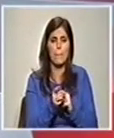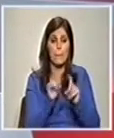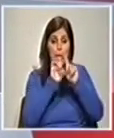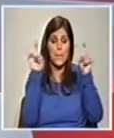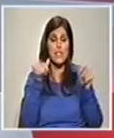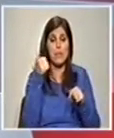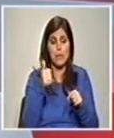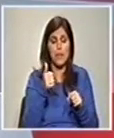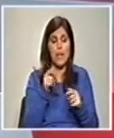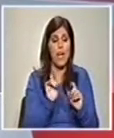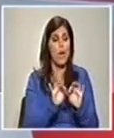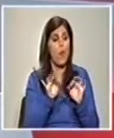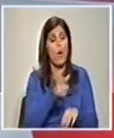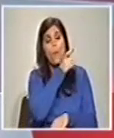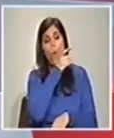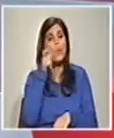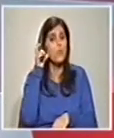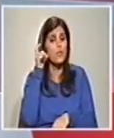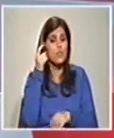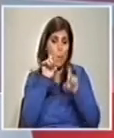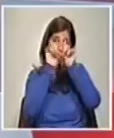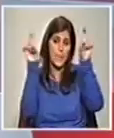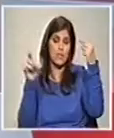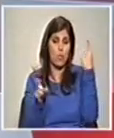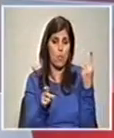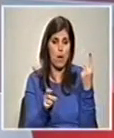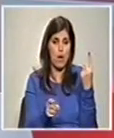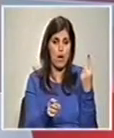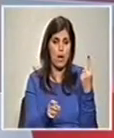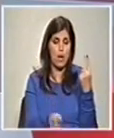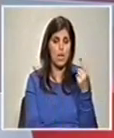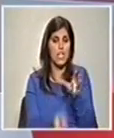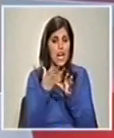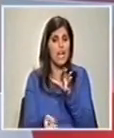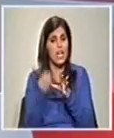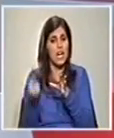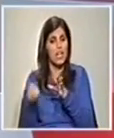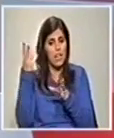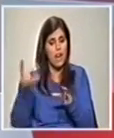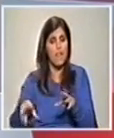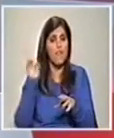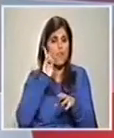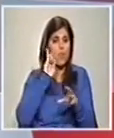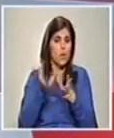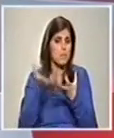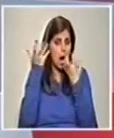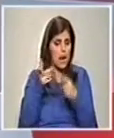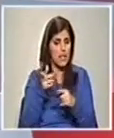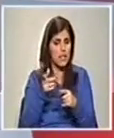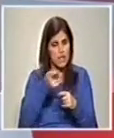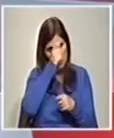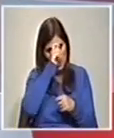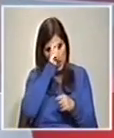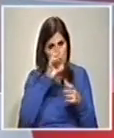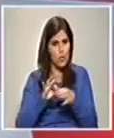tudo, é um compromisso de uma empresa em gerar crescentemente mais valor, respeitando mais os colaboradores, todos os stakeholders, de alguma forma,